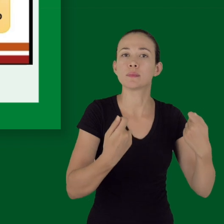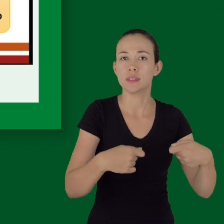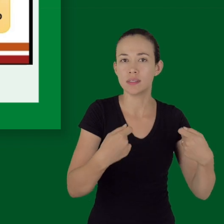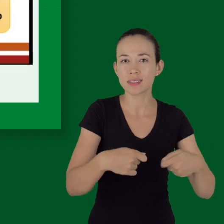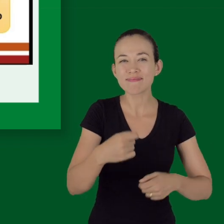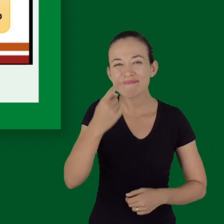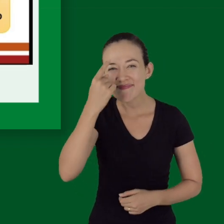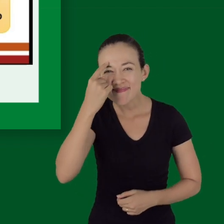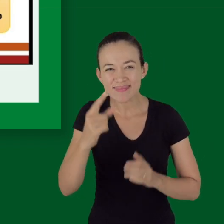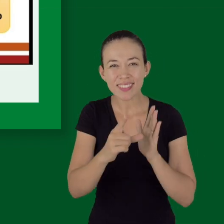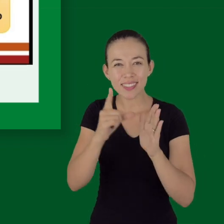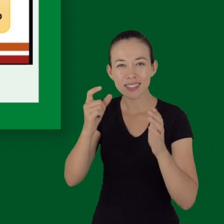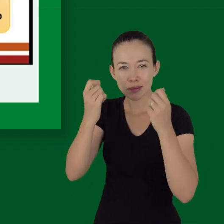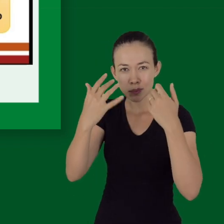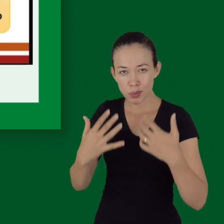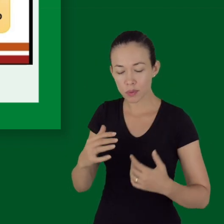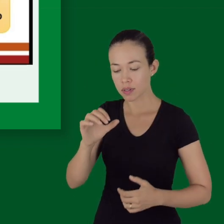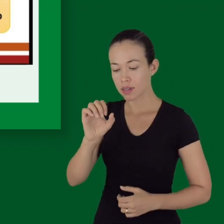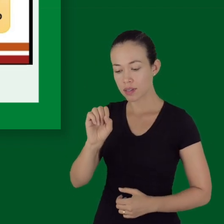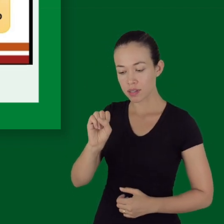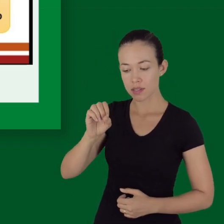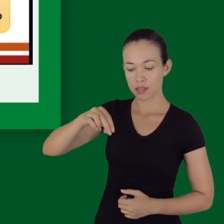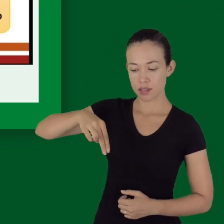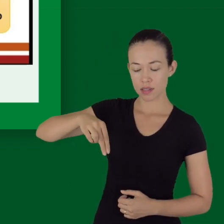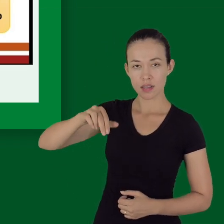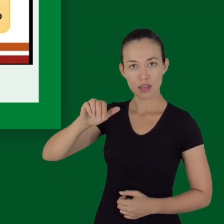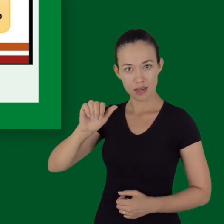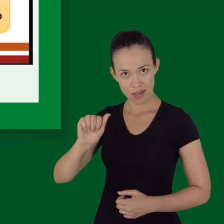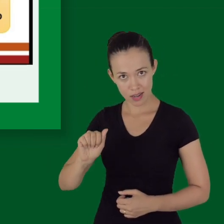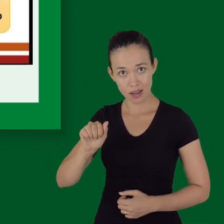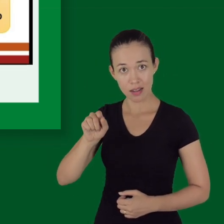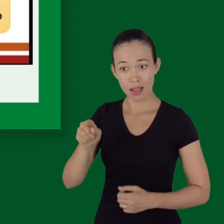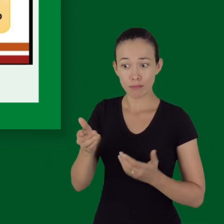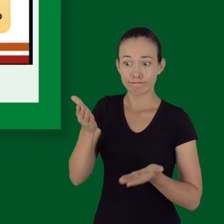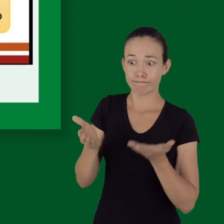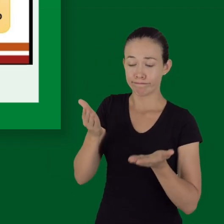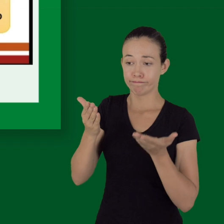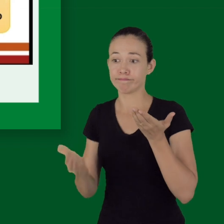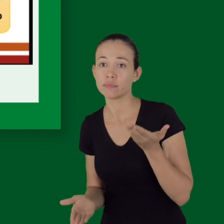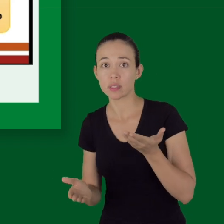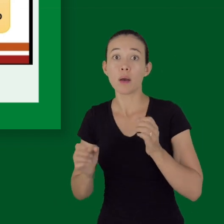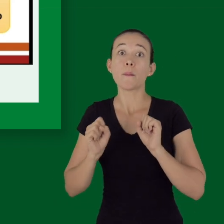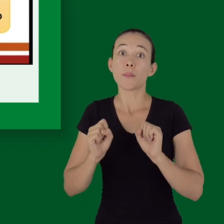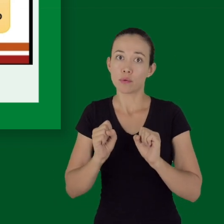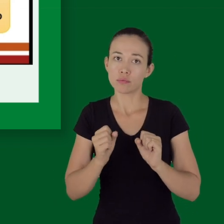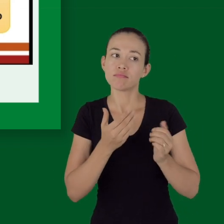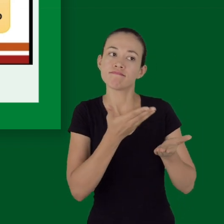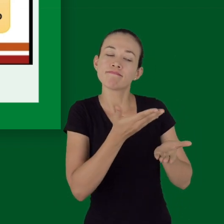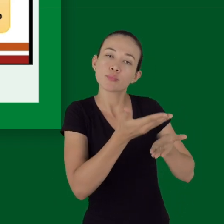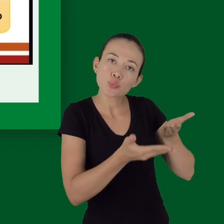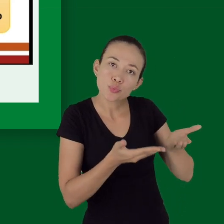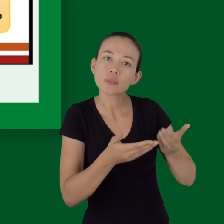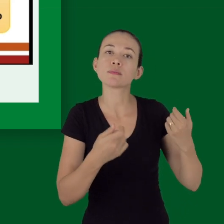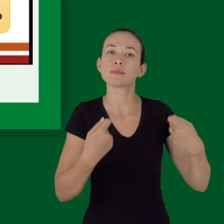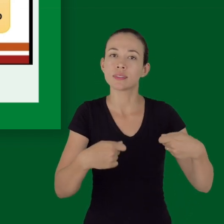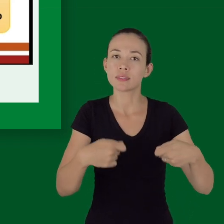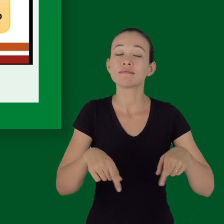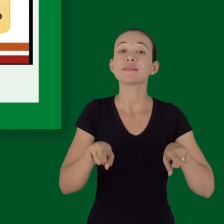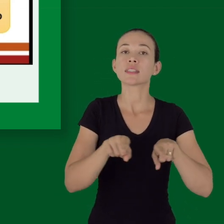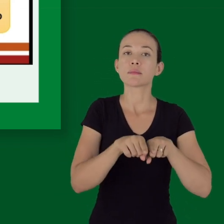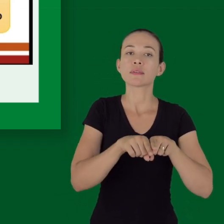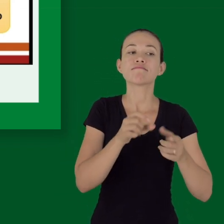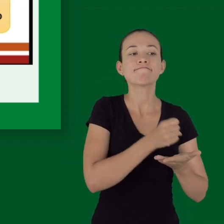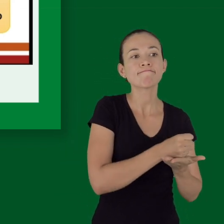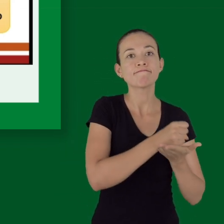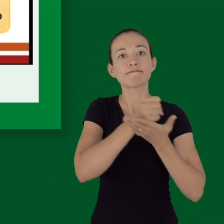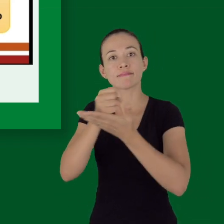desse controle a nível, né, de resposta, né, do sistema autonômico, que nós já vimos aí, né, e garantir